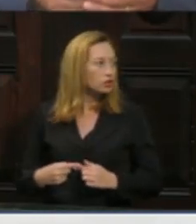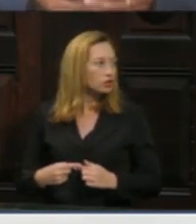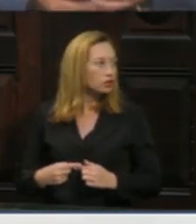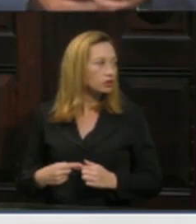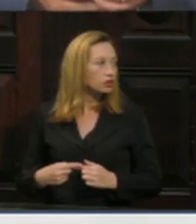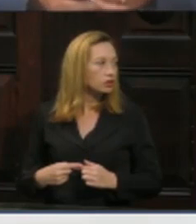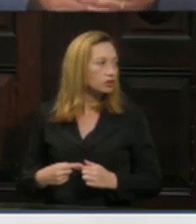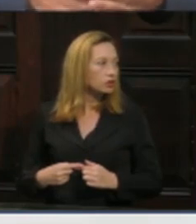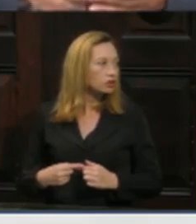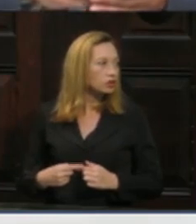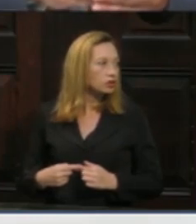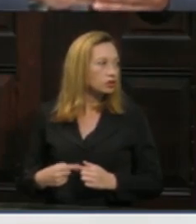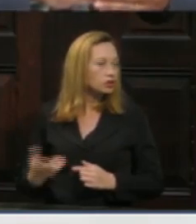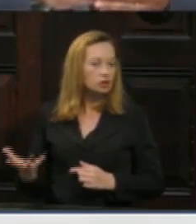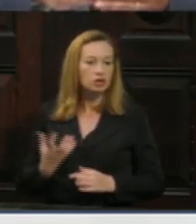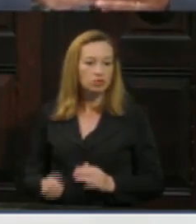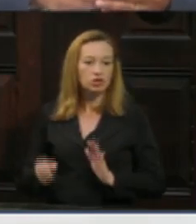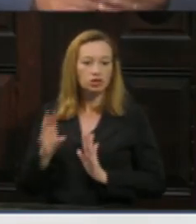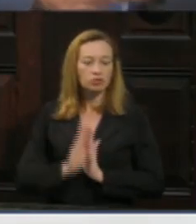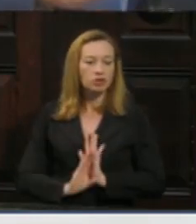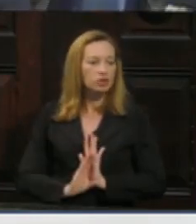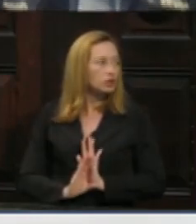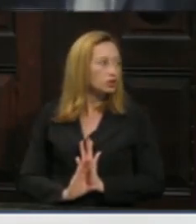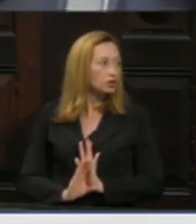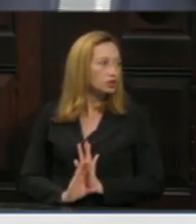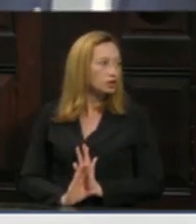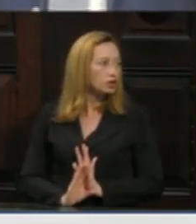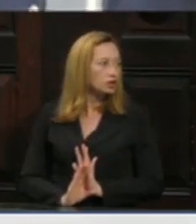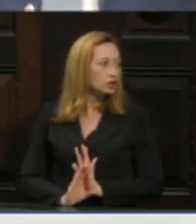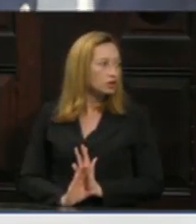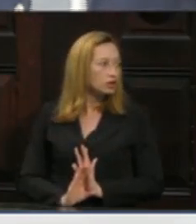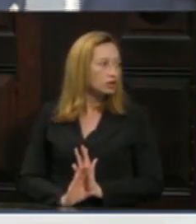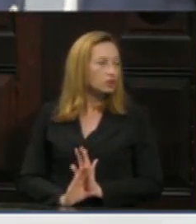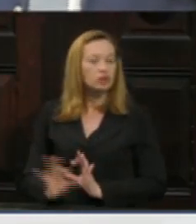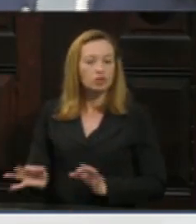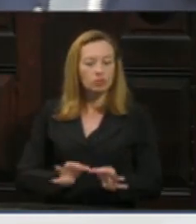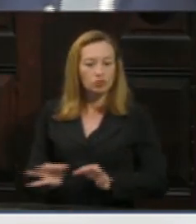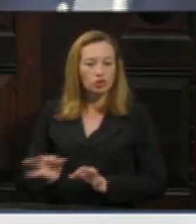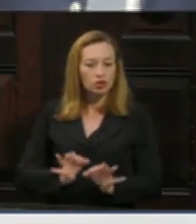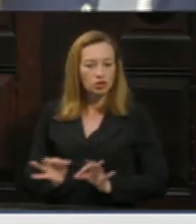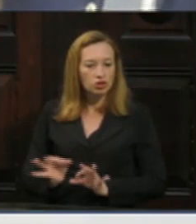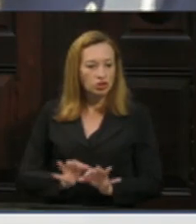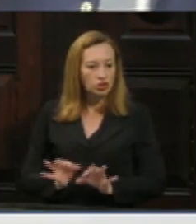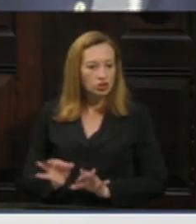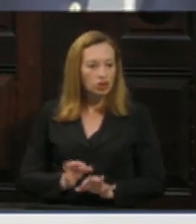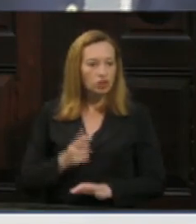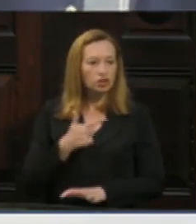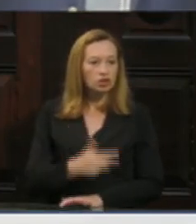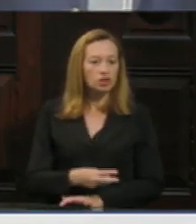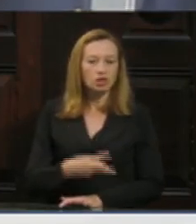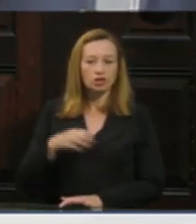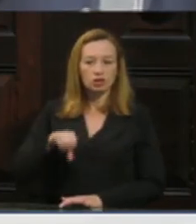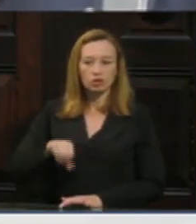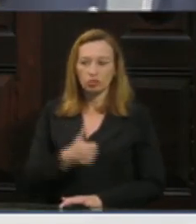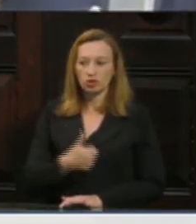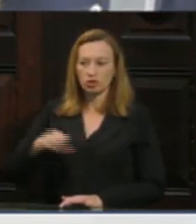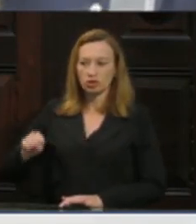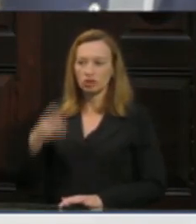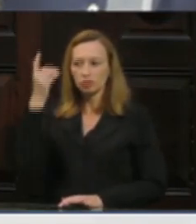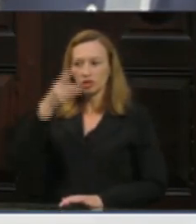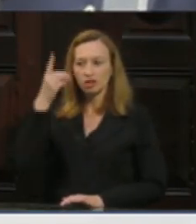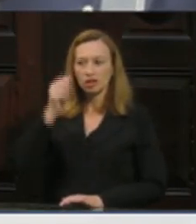janeiro de 2010, incluindo no calendário oficial do Estado do Rio de Janeiro o Dia Estadual da Igreja do Evangelho Quadrangular. Parecer da Comissão de Constituição e Justiça